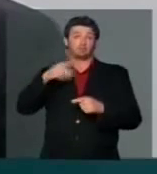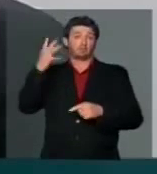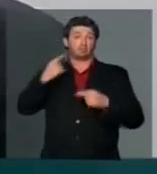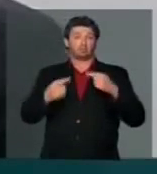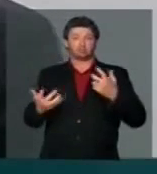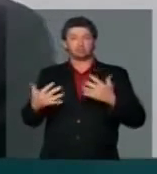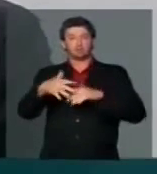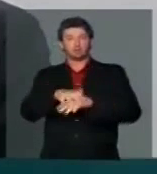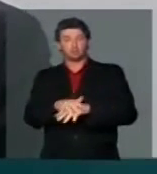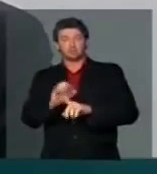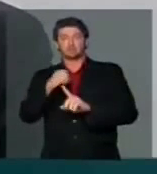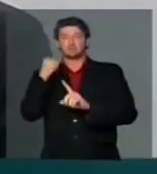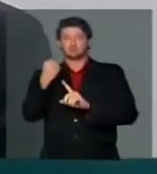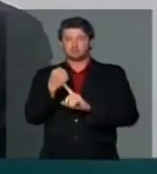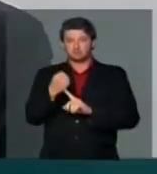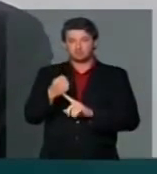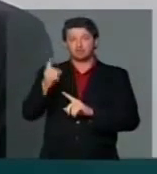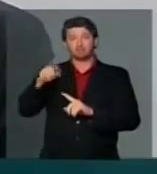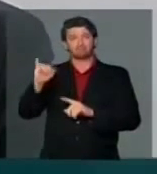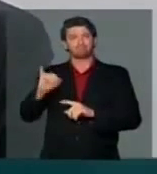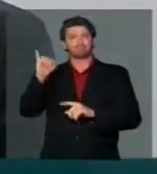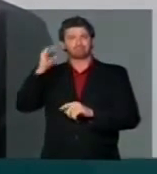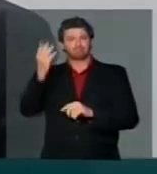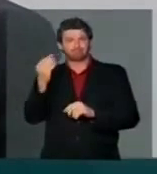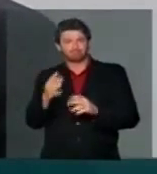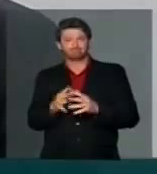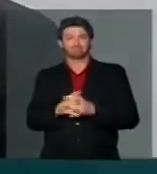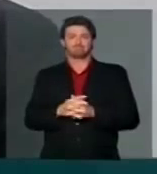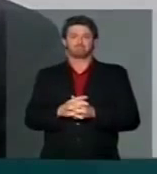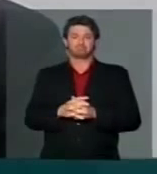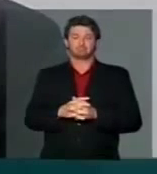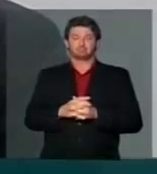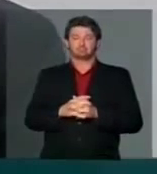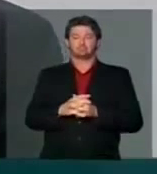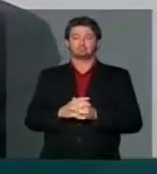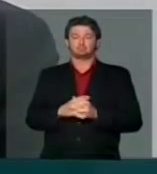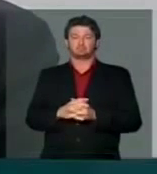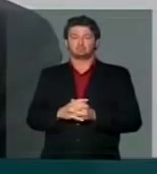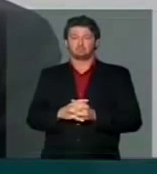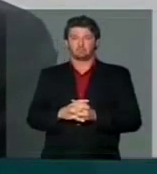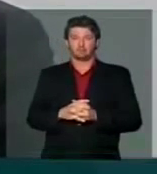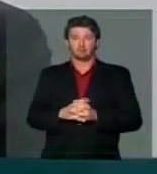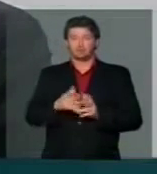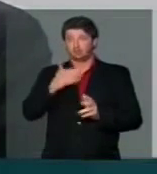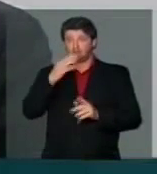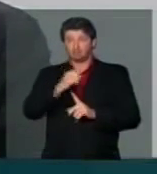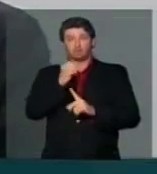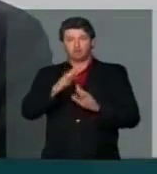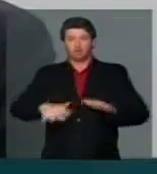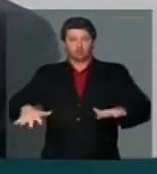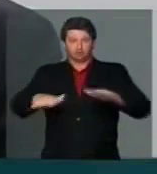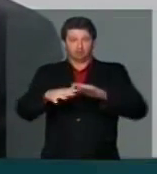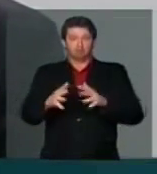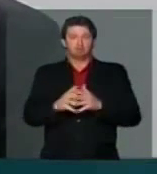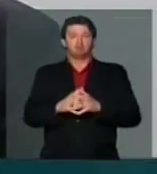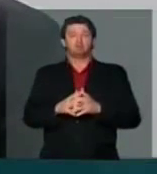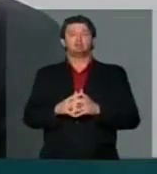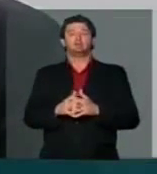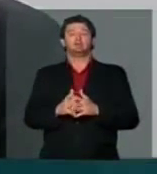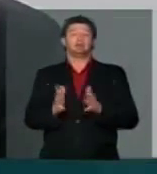de inclusão social, uma política importantíssima, historicamente falando, para toda a sociedade brasileira.